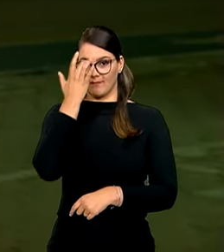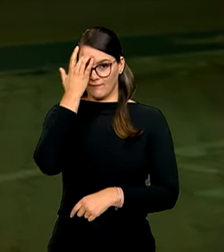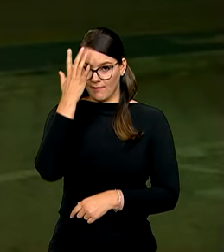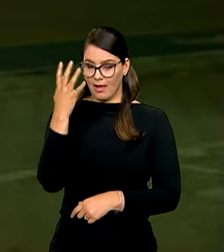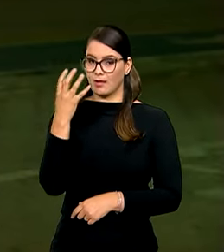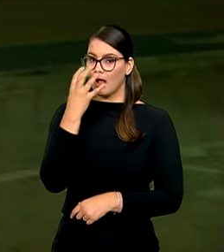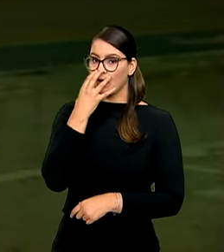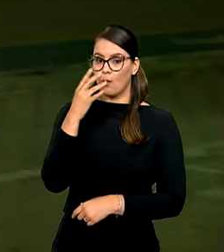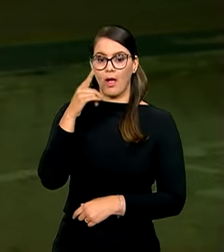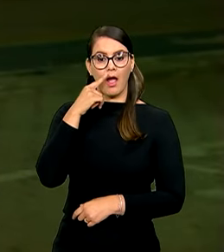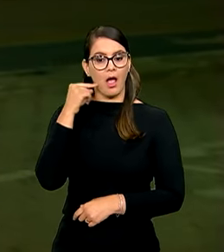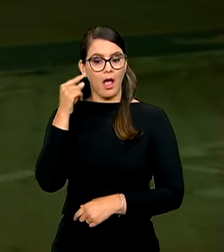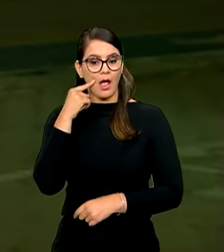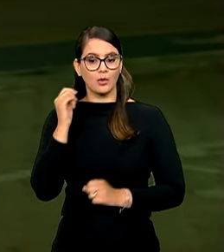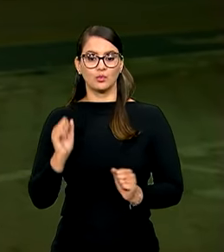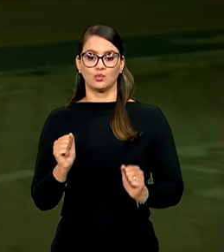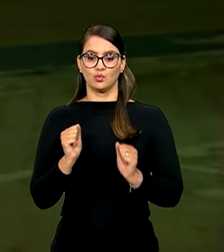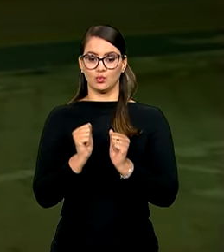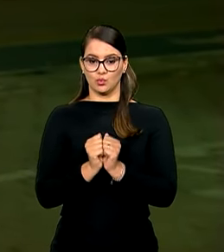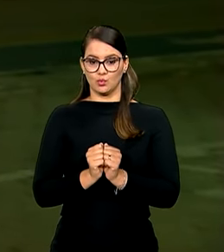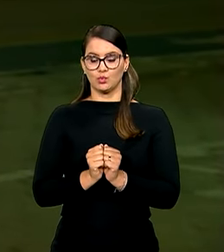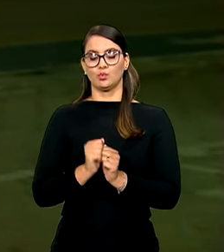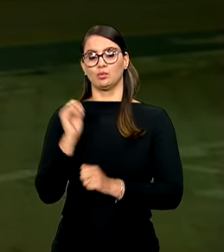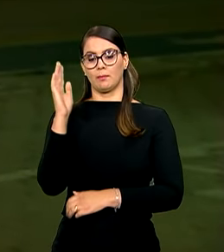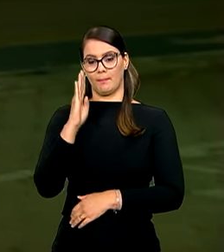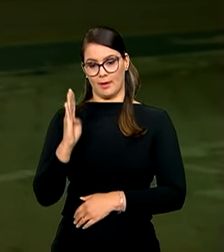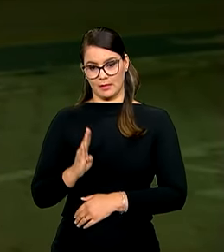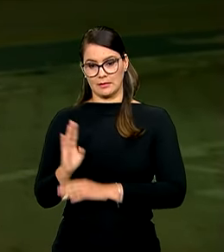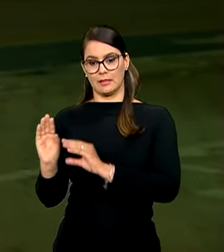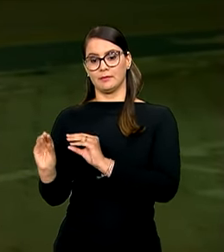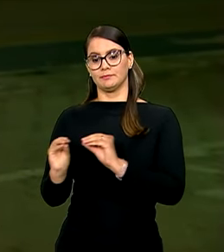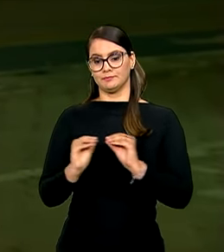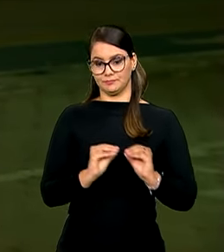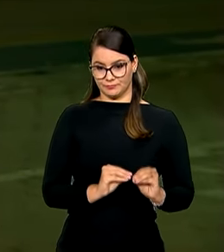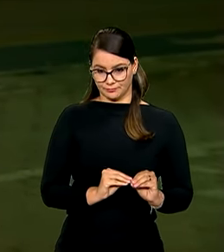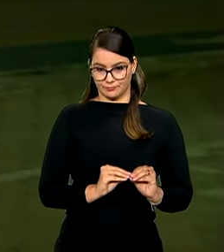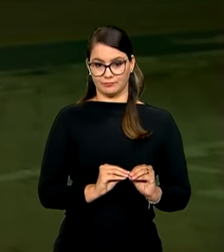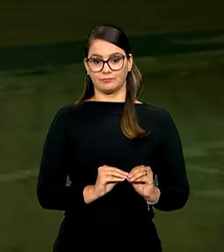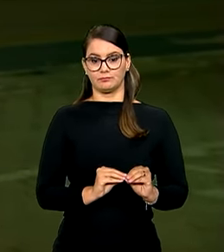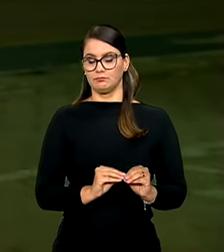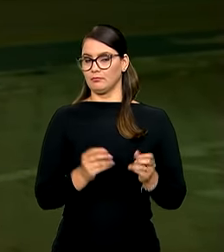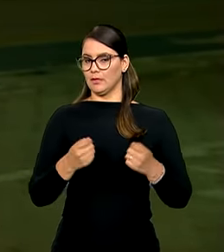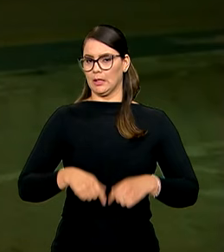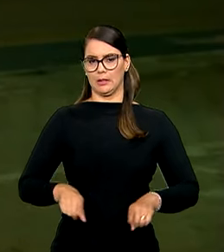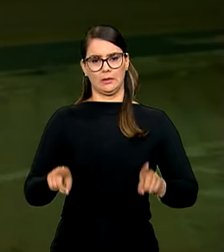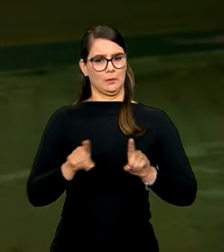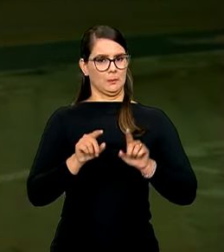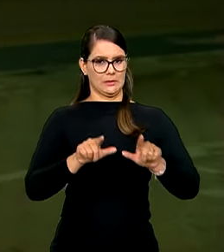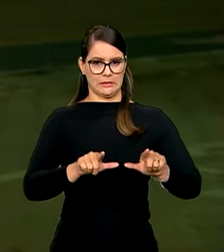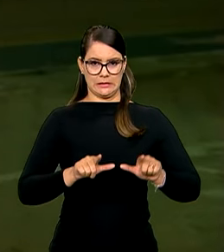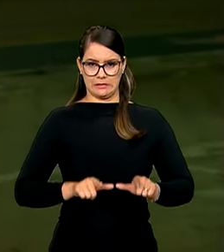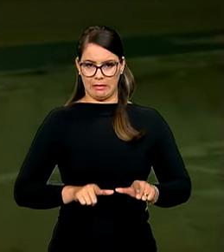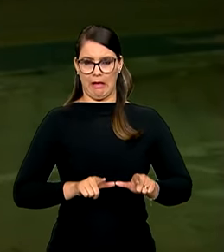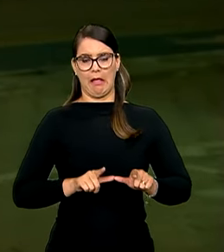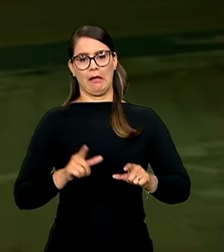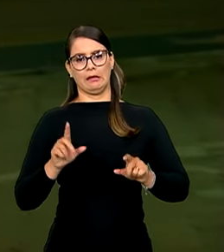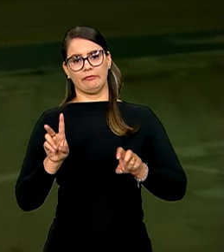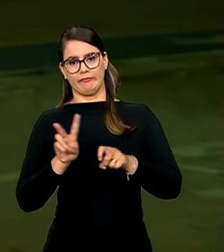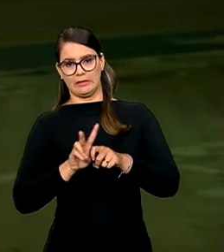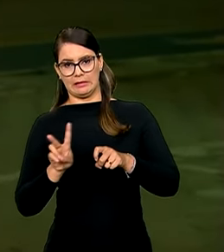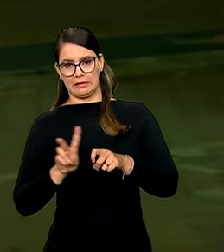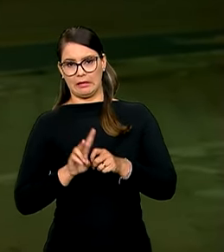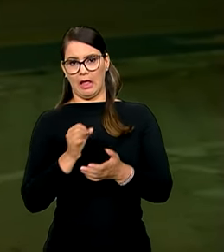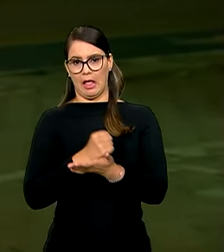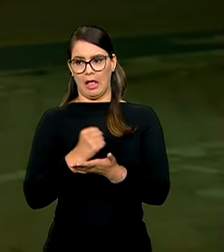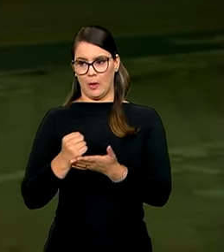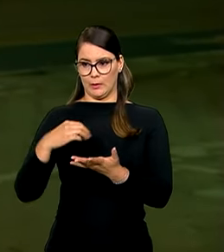cães e gatos acompanhados dos brasileiros repatriados. A medida dispensa apresentação de certificado veterinário